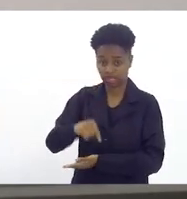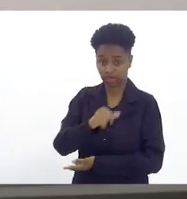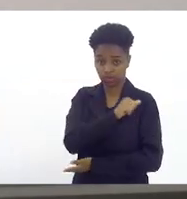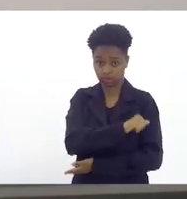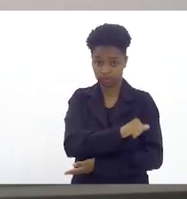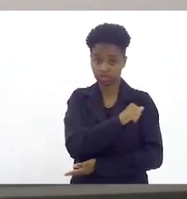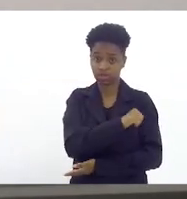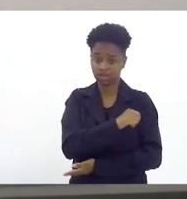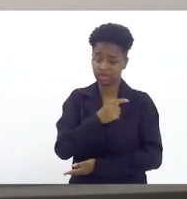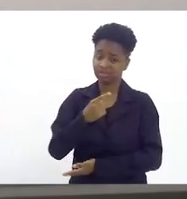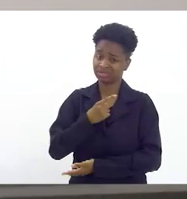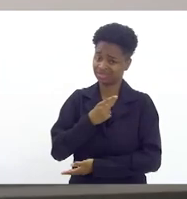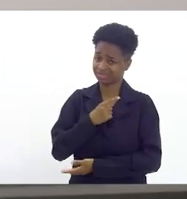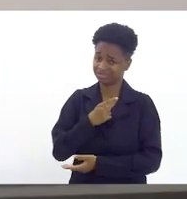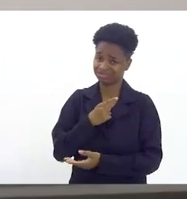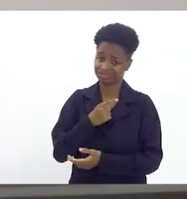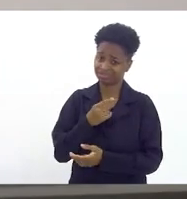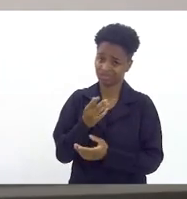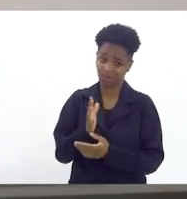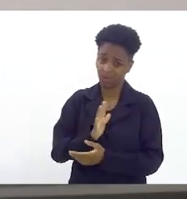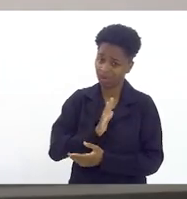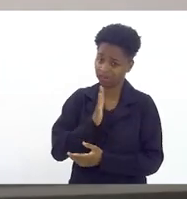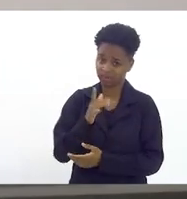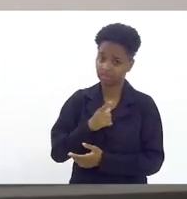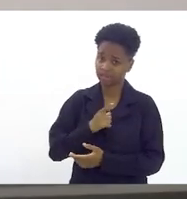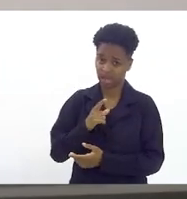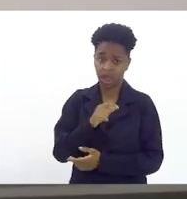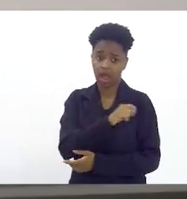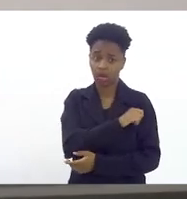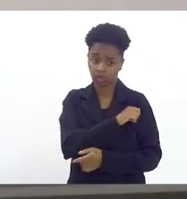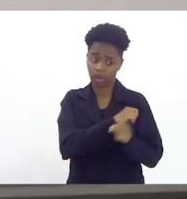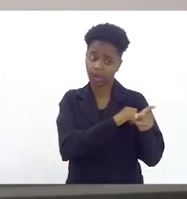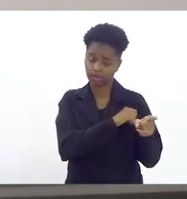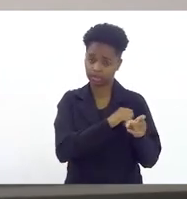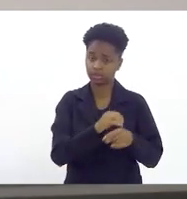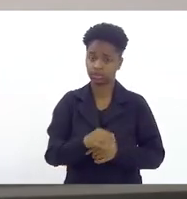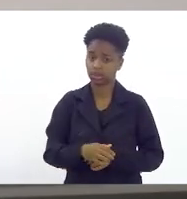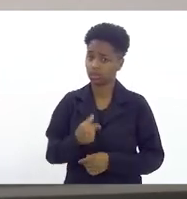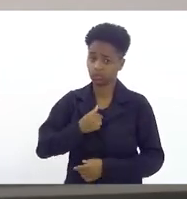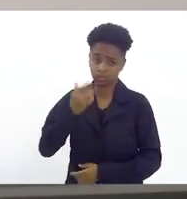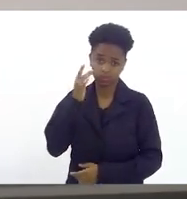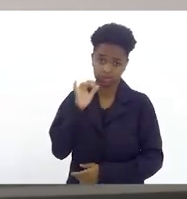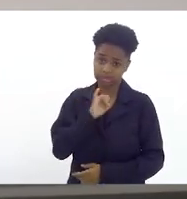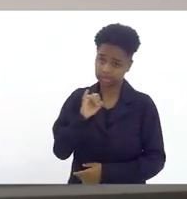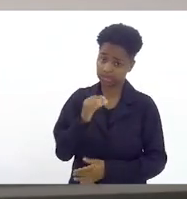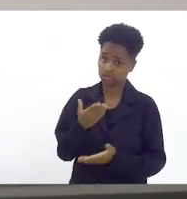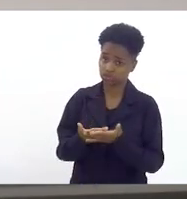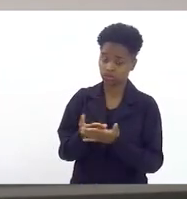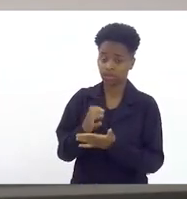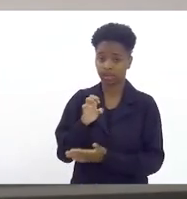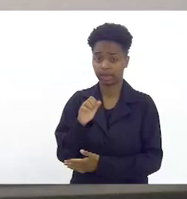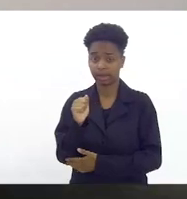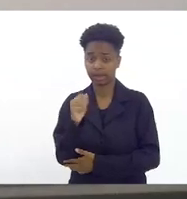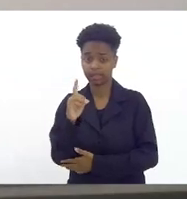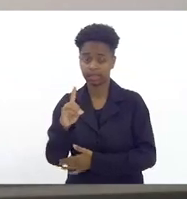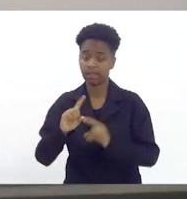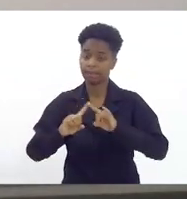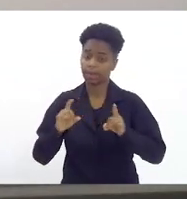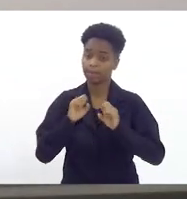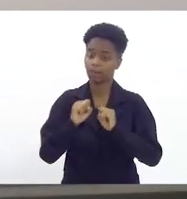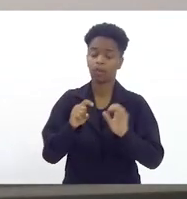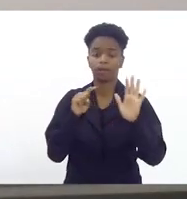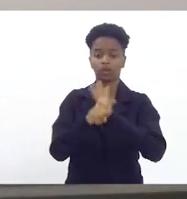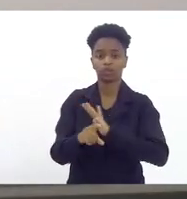São extremamente precários tem uma aluna aqui eu não sei se ela tem aula em EaD mas ainda que a qualquer aluno